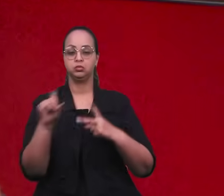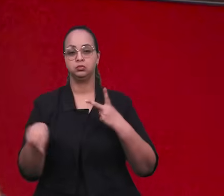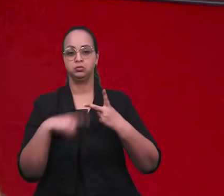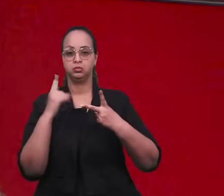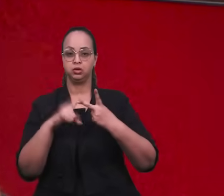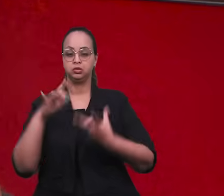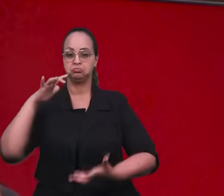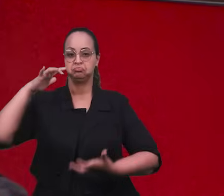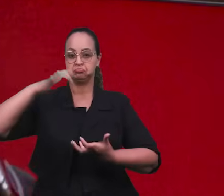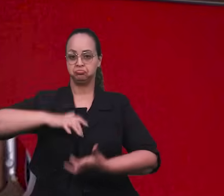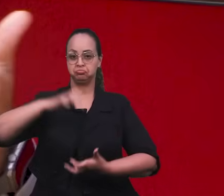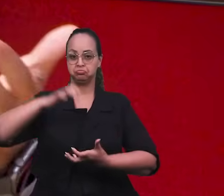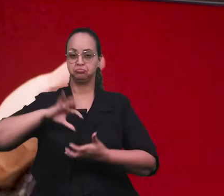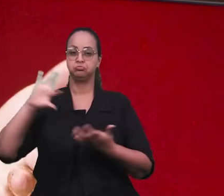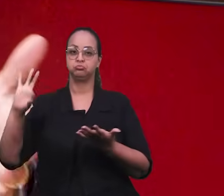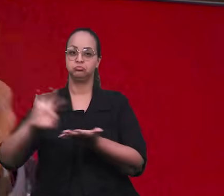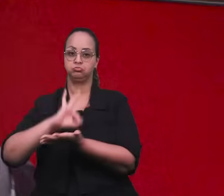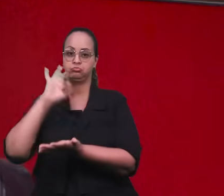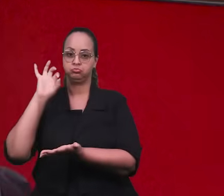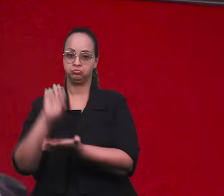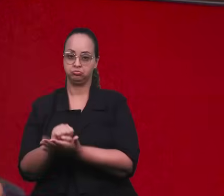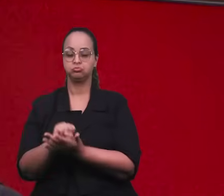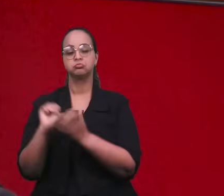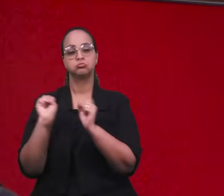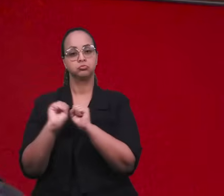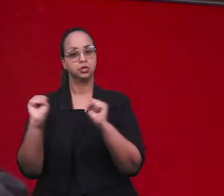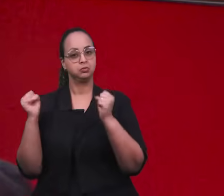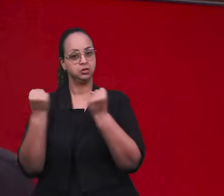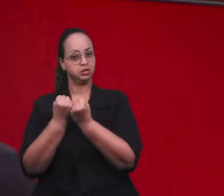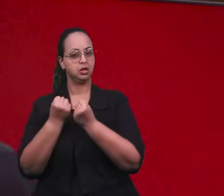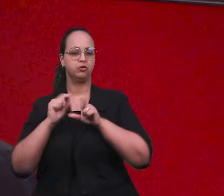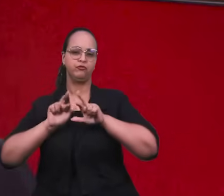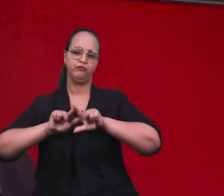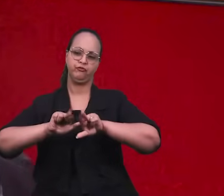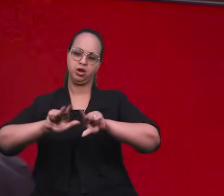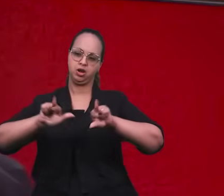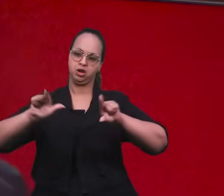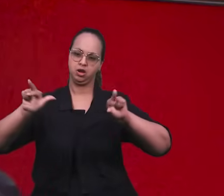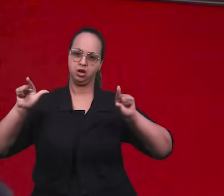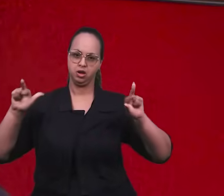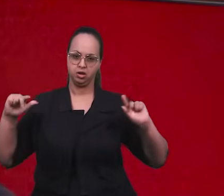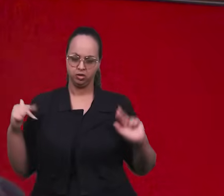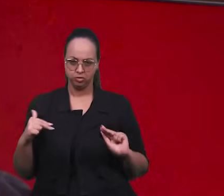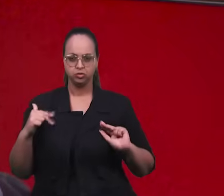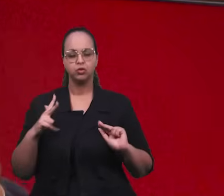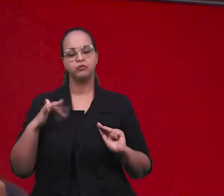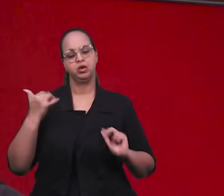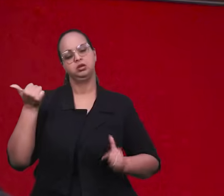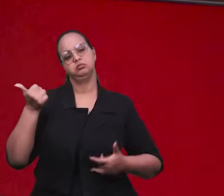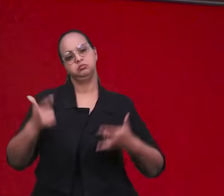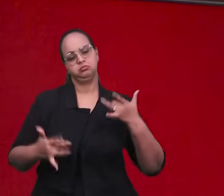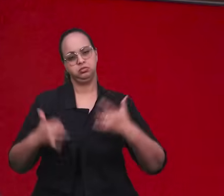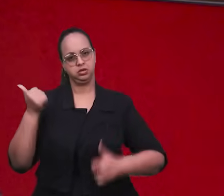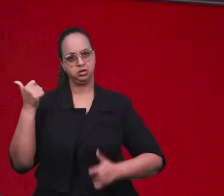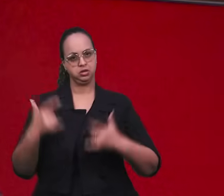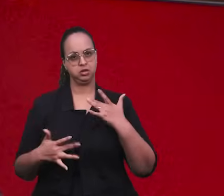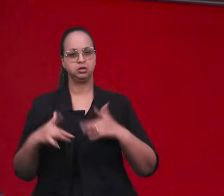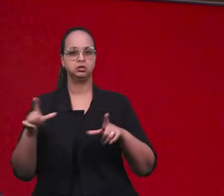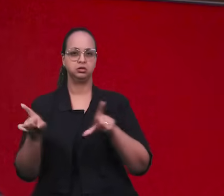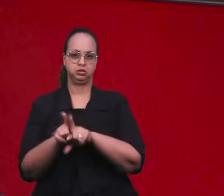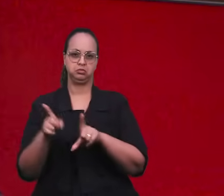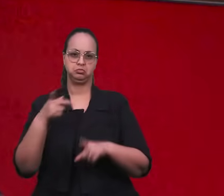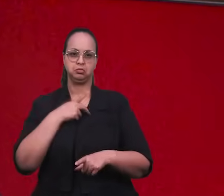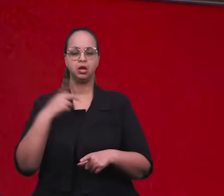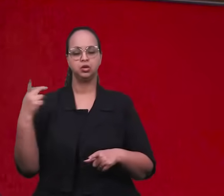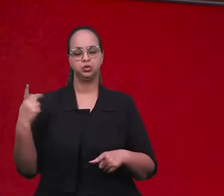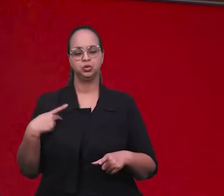escolas bíblicas, inscrições de irmãos para seminários. Então são vários pontos. Nós vamos discorrer aqui um pouco mais, juntamente com